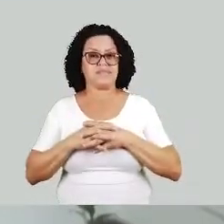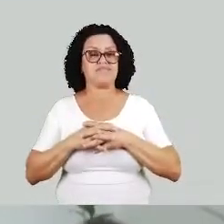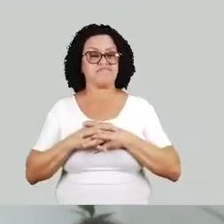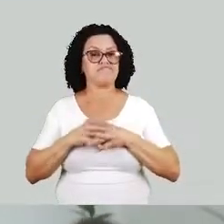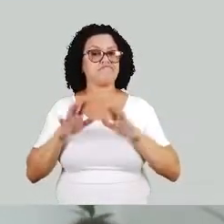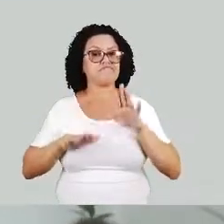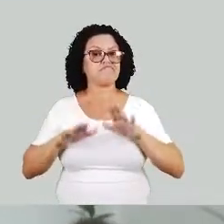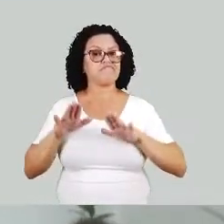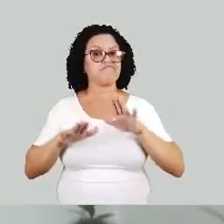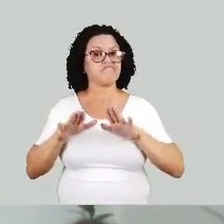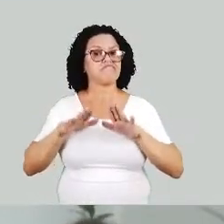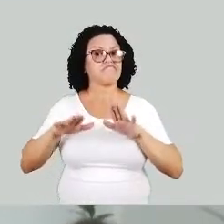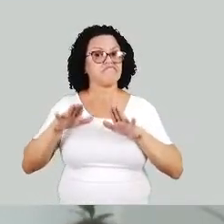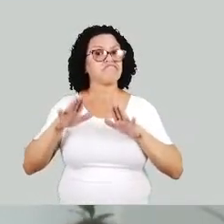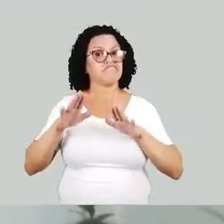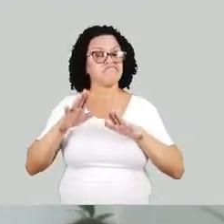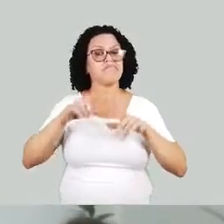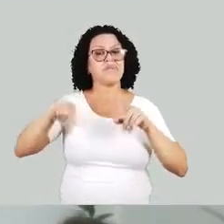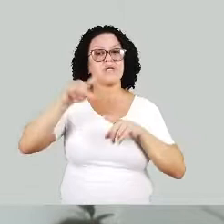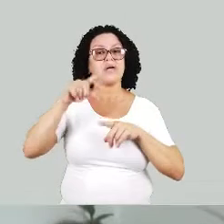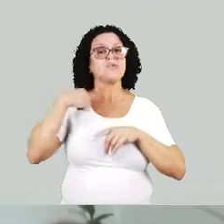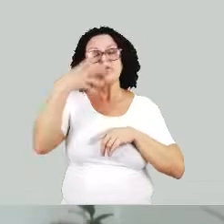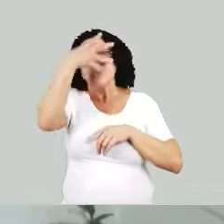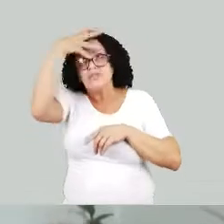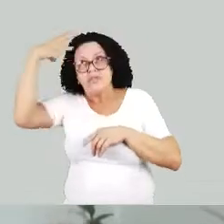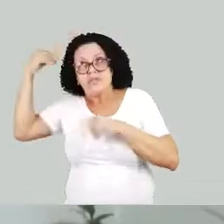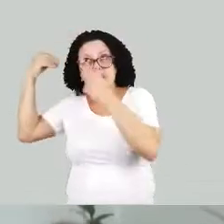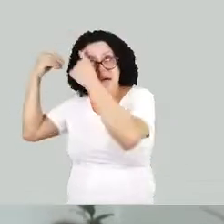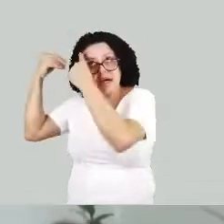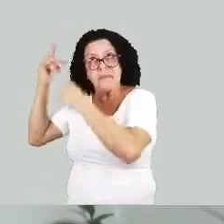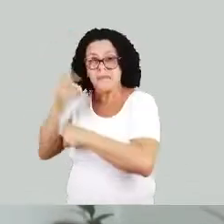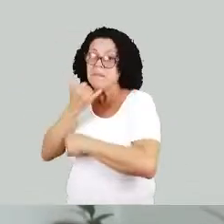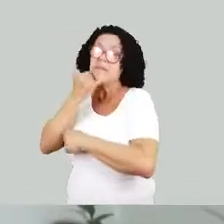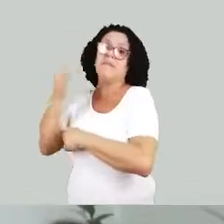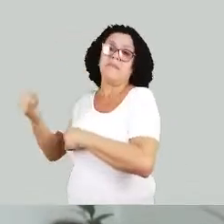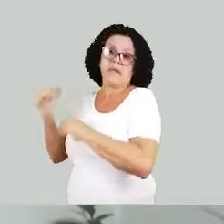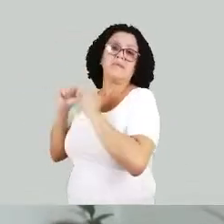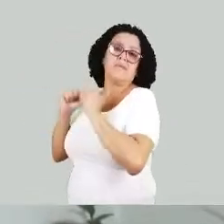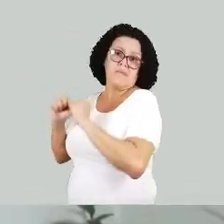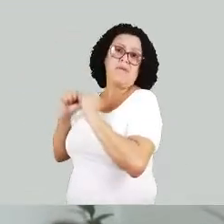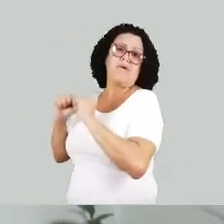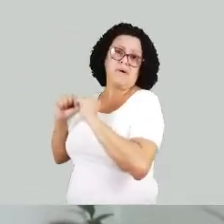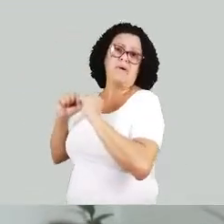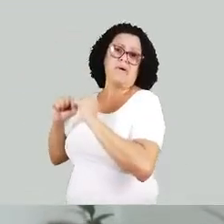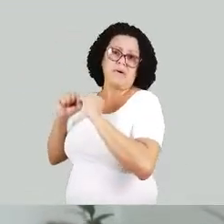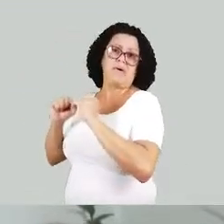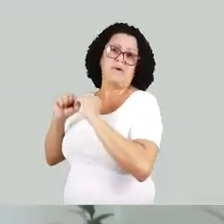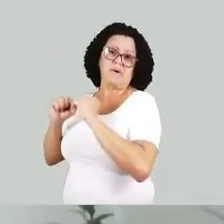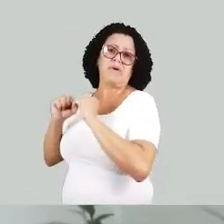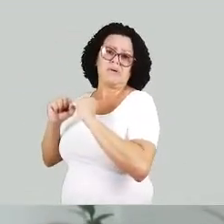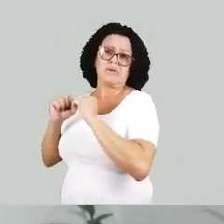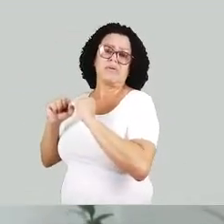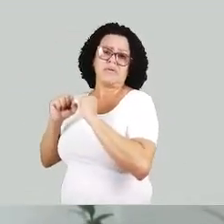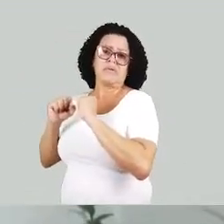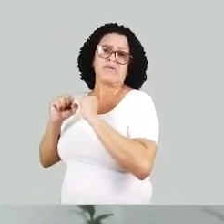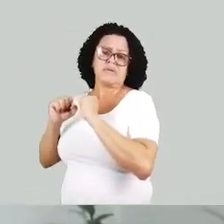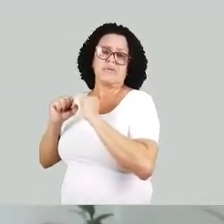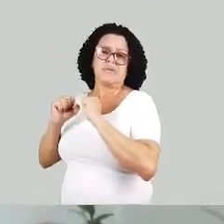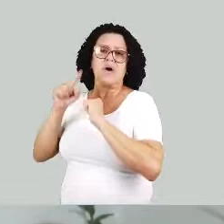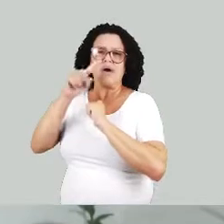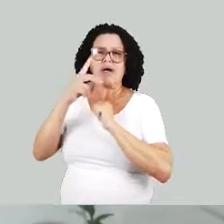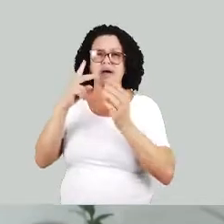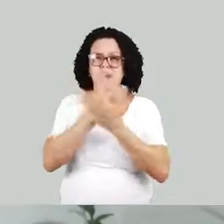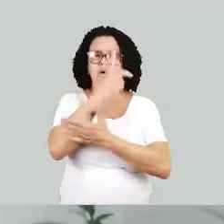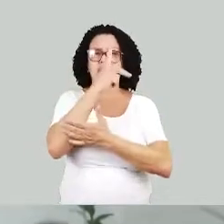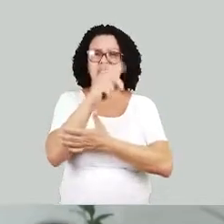Às vezes a gente pode simplesmente não esquecer, mas perdoar. O que implica no